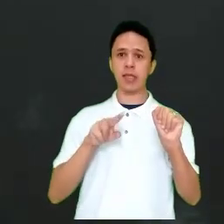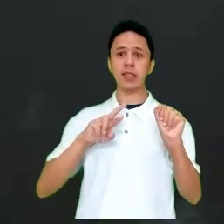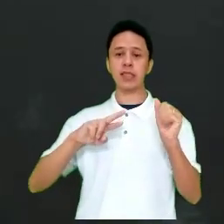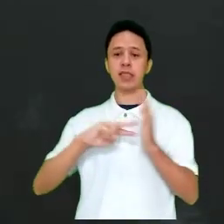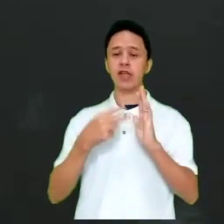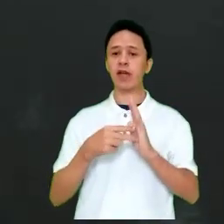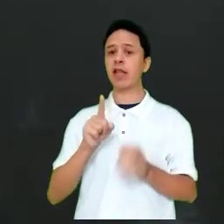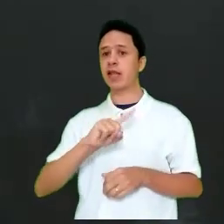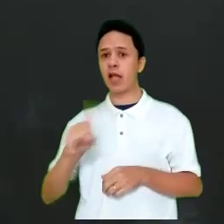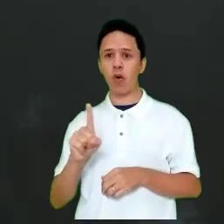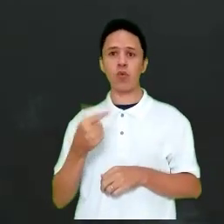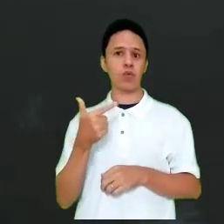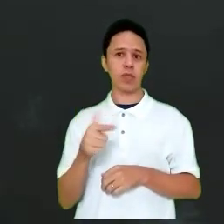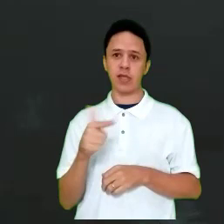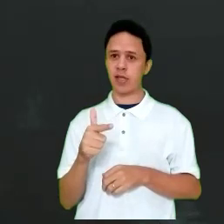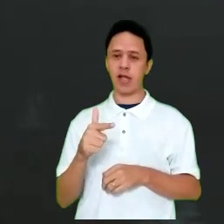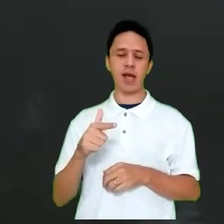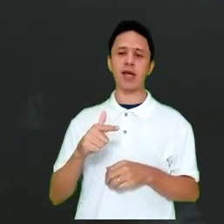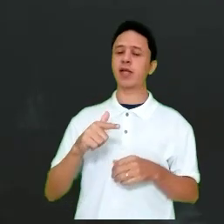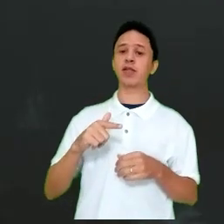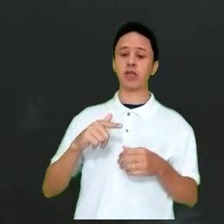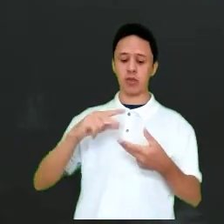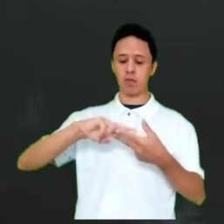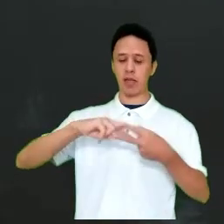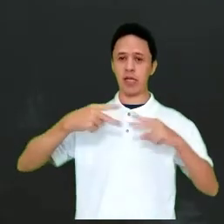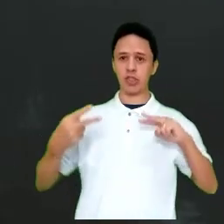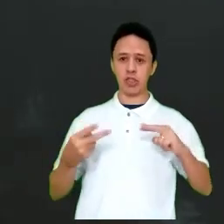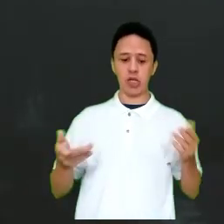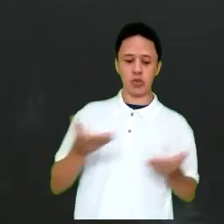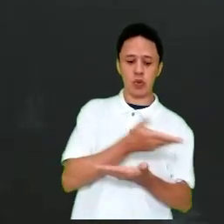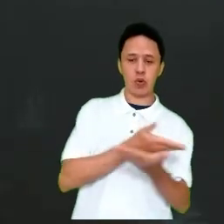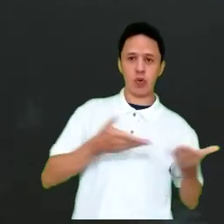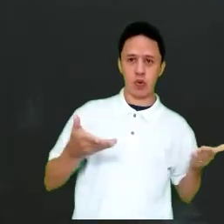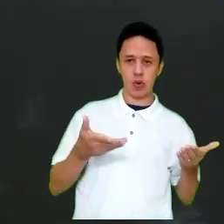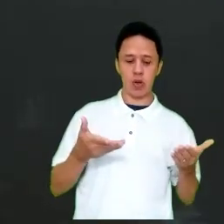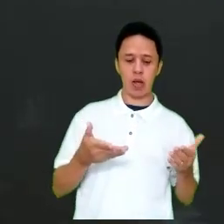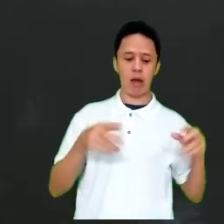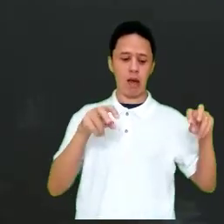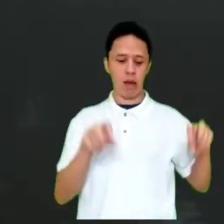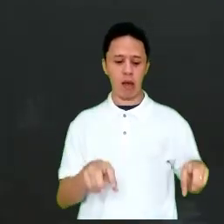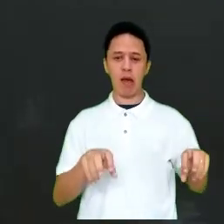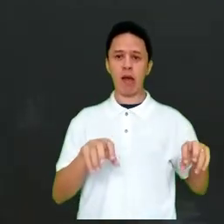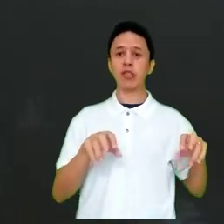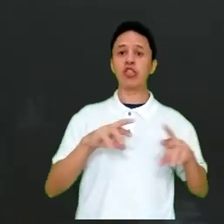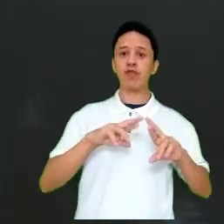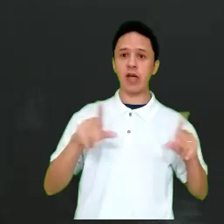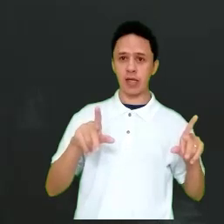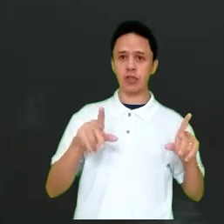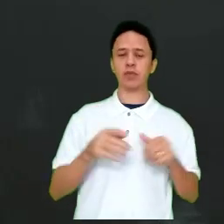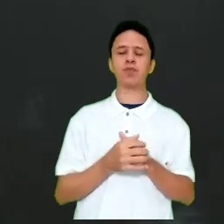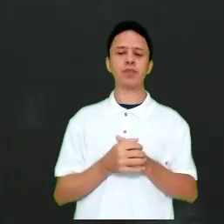de negação. Então, é uma relação de que não vai haver troca de material genético entre seres